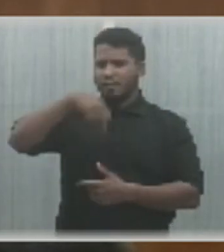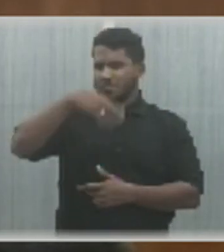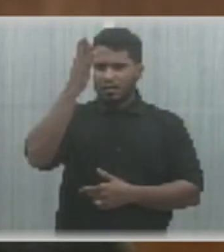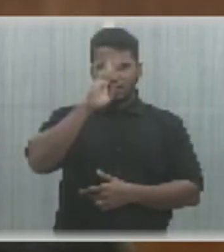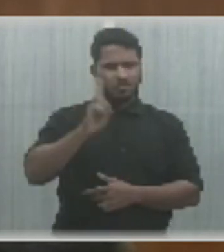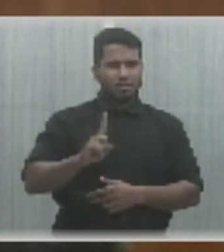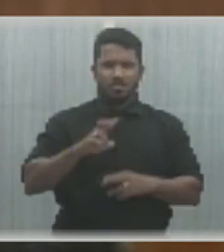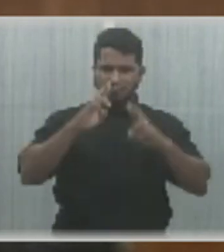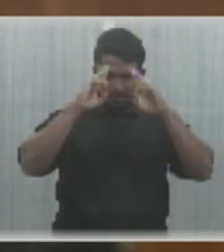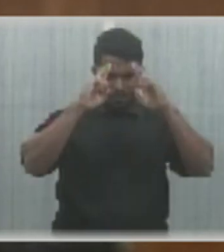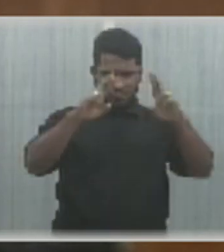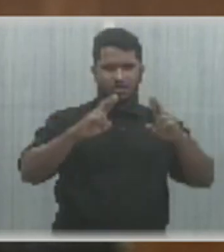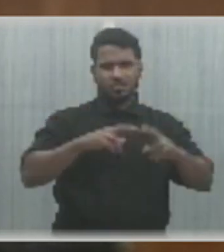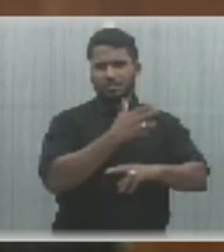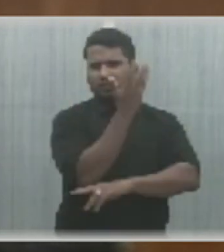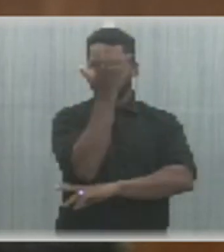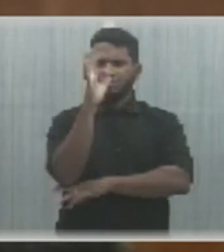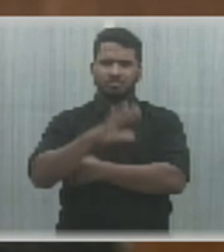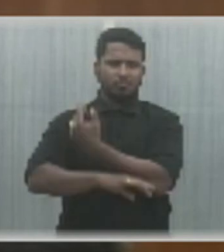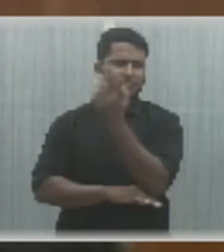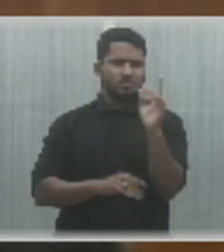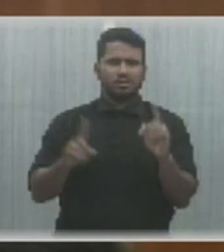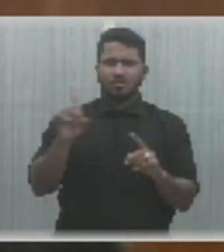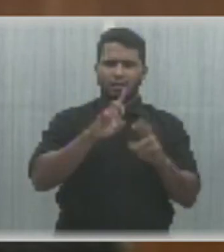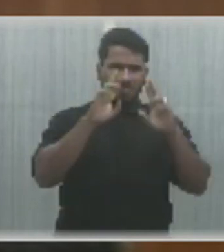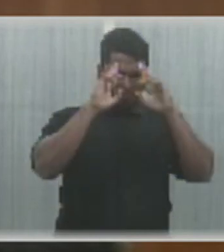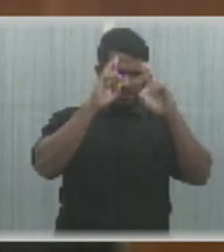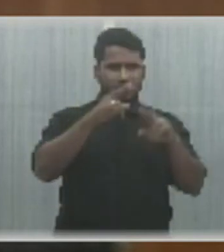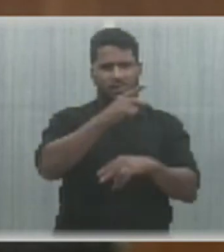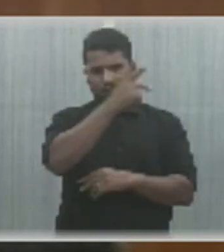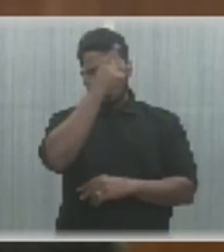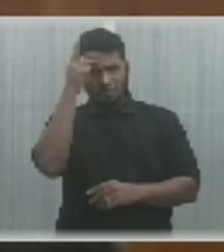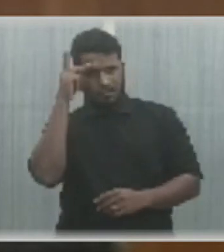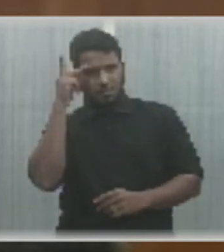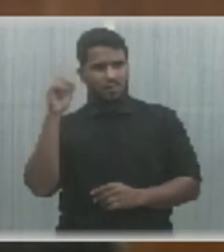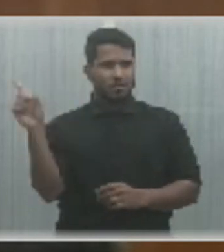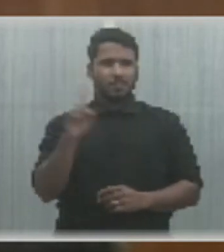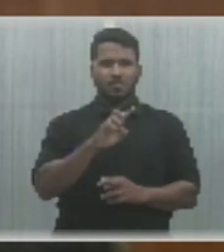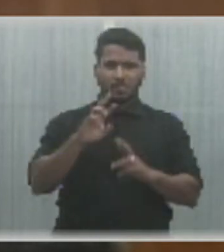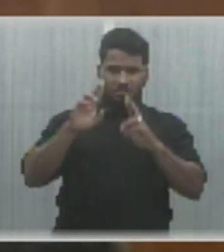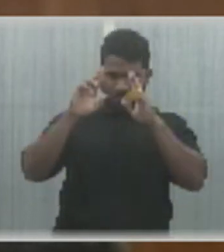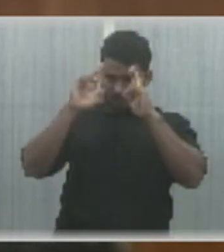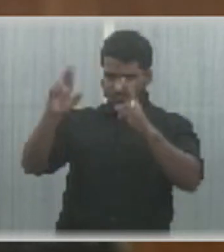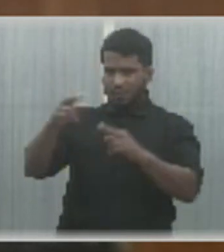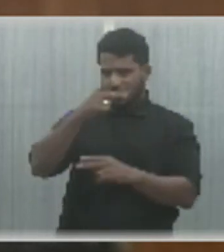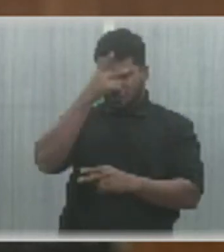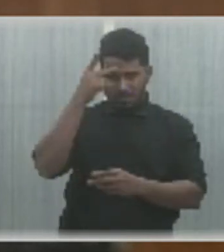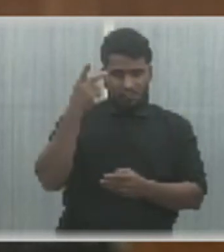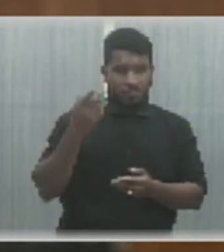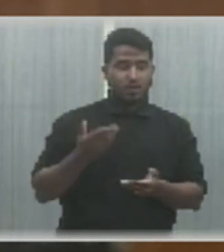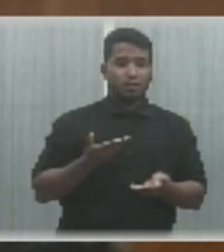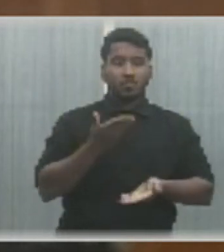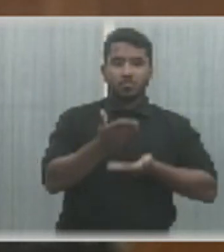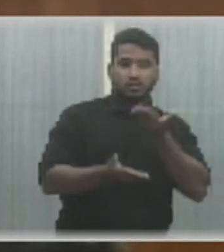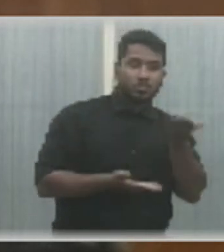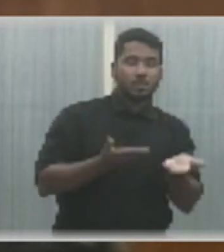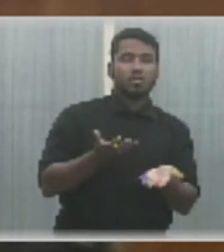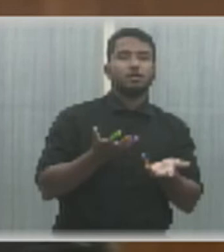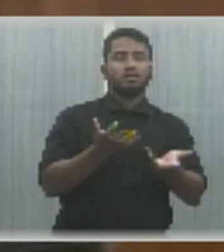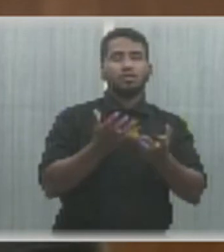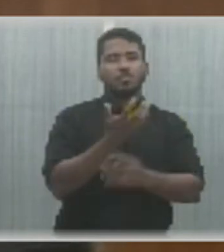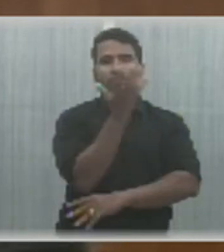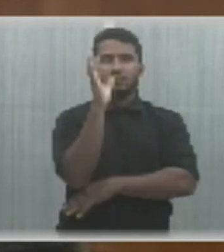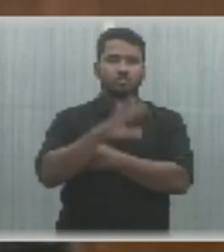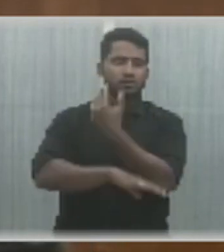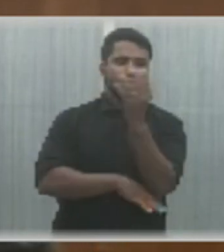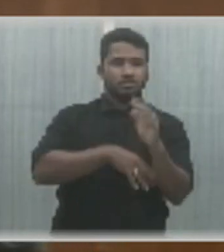meio ambiente, não respeita as pessoas, não respeita aqueles que estão tratando disso. Ontem, por